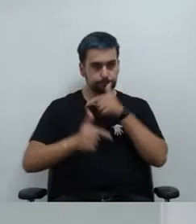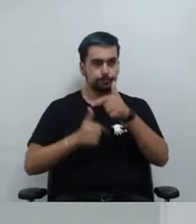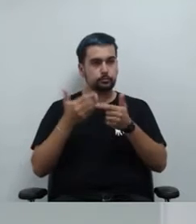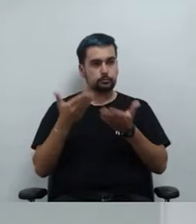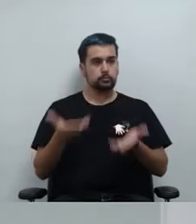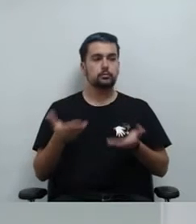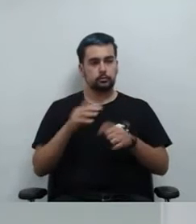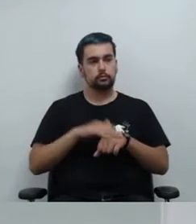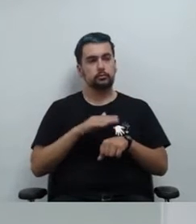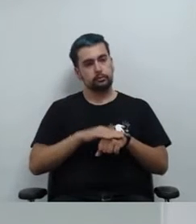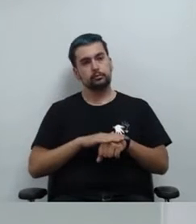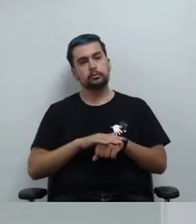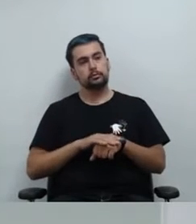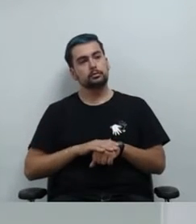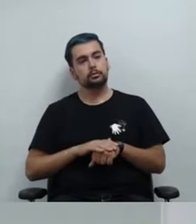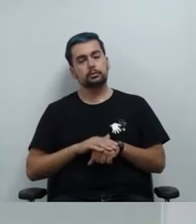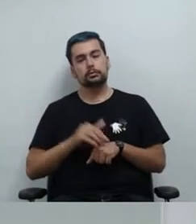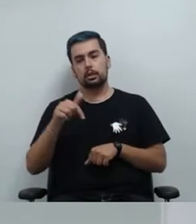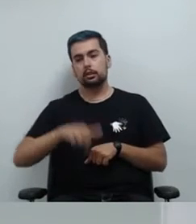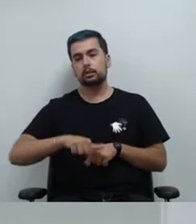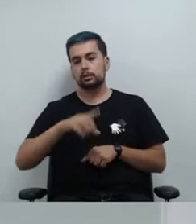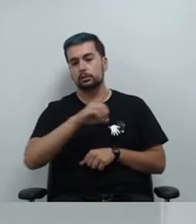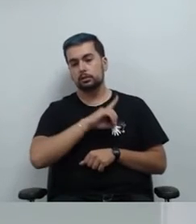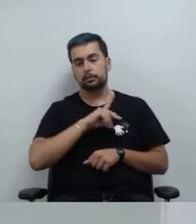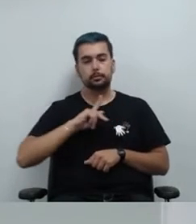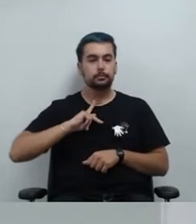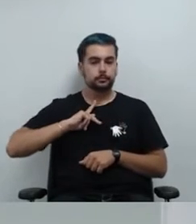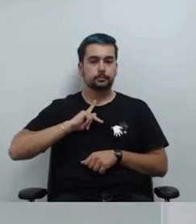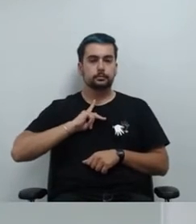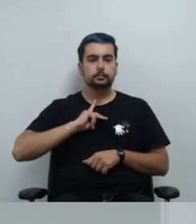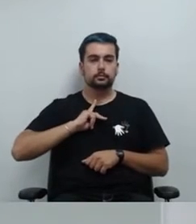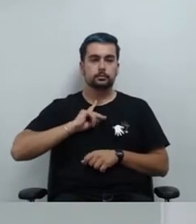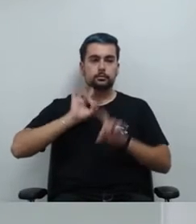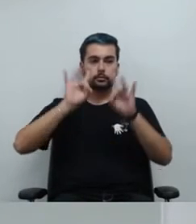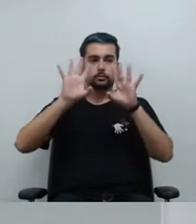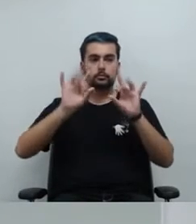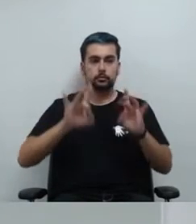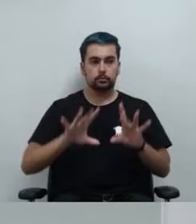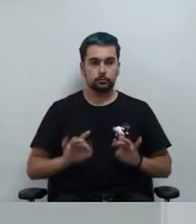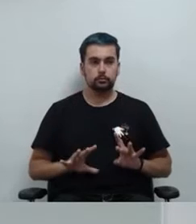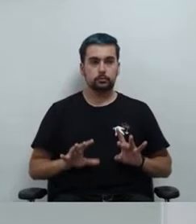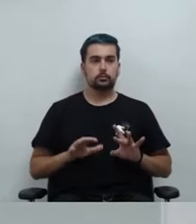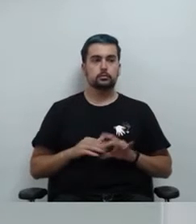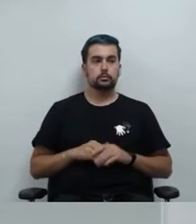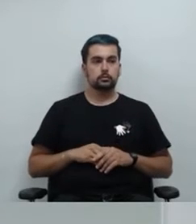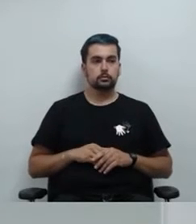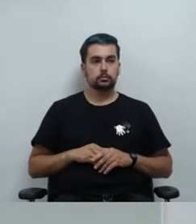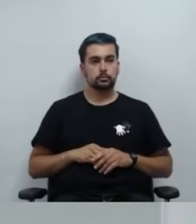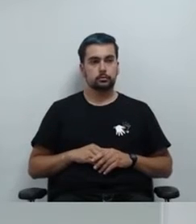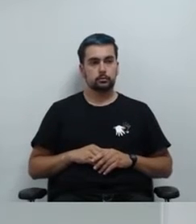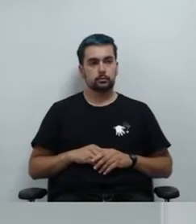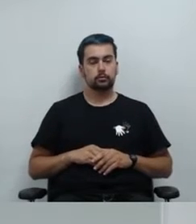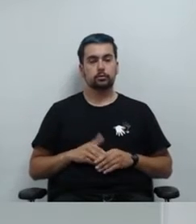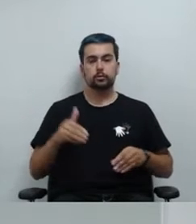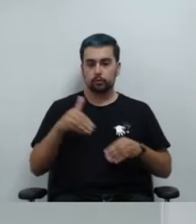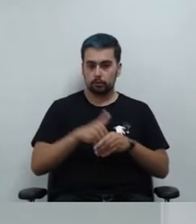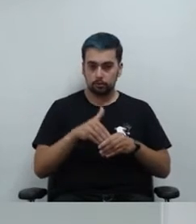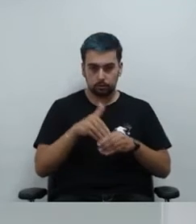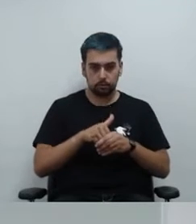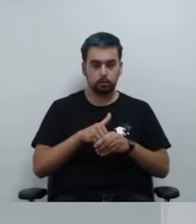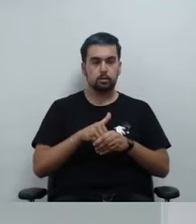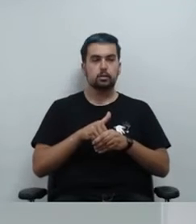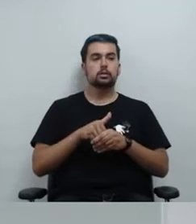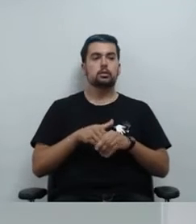senhores têm realizado aqui na Defensoria, e em especial a expressiva votação do